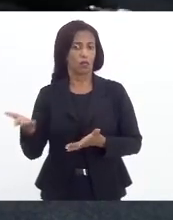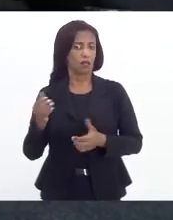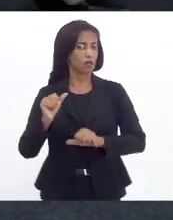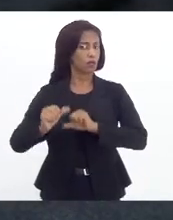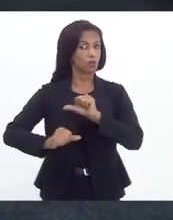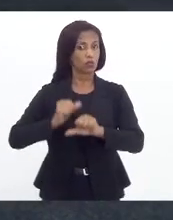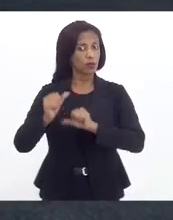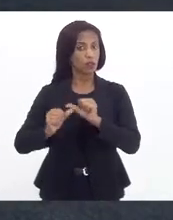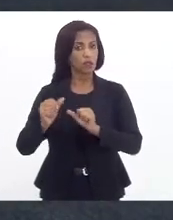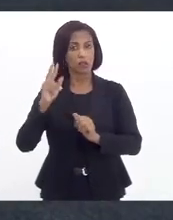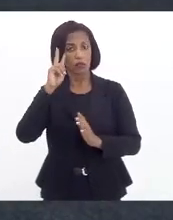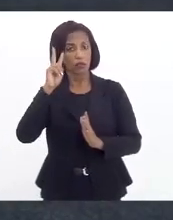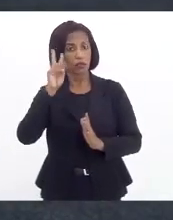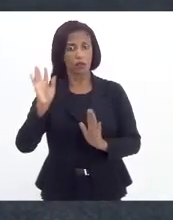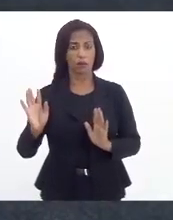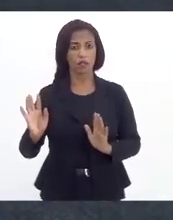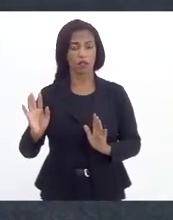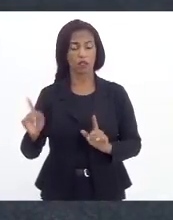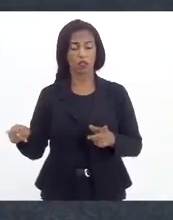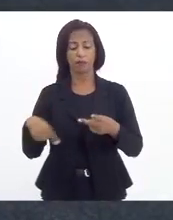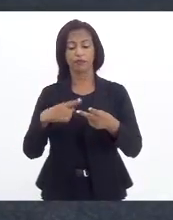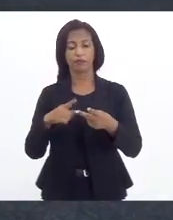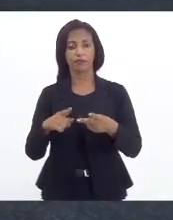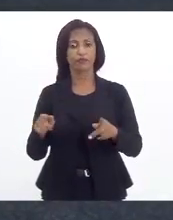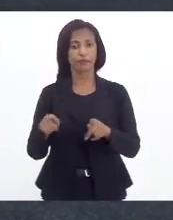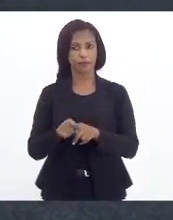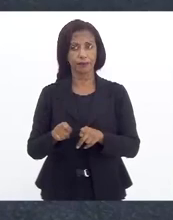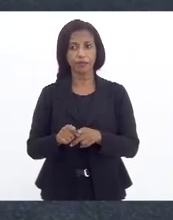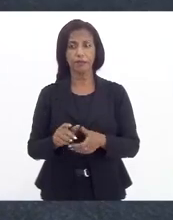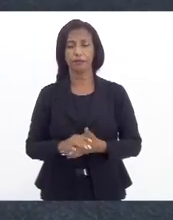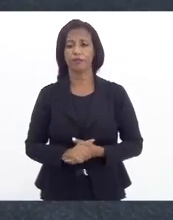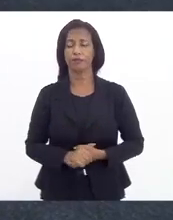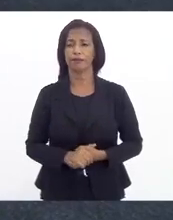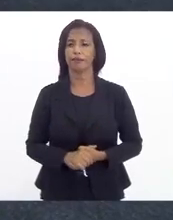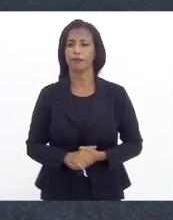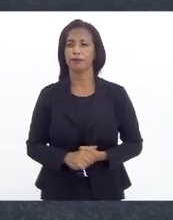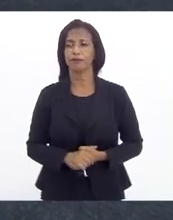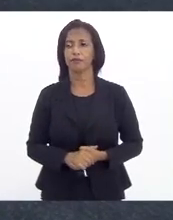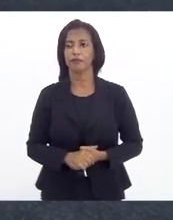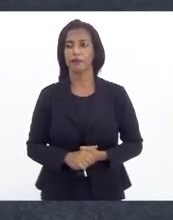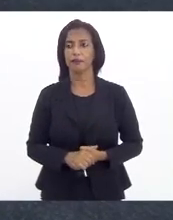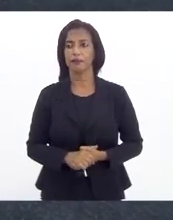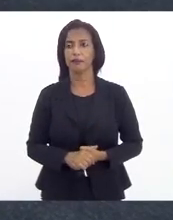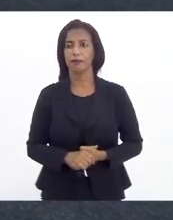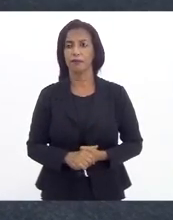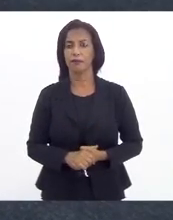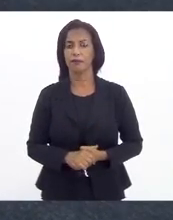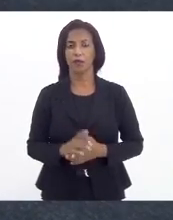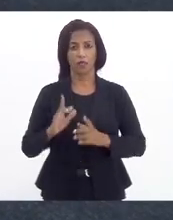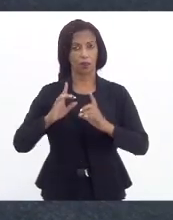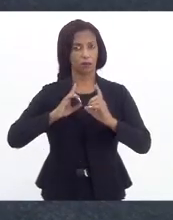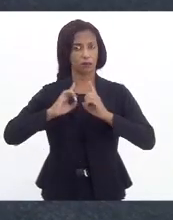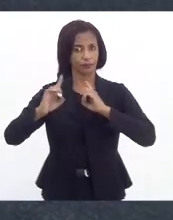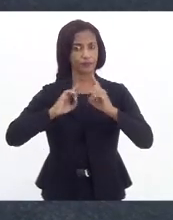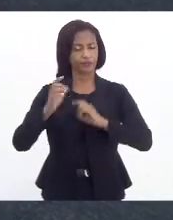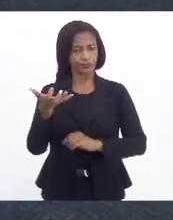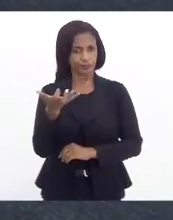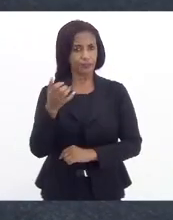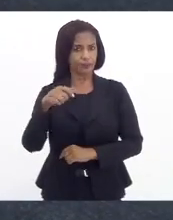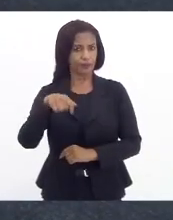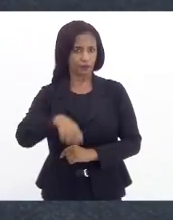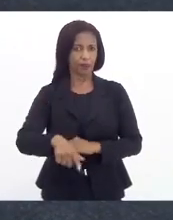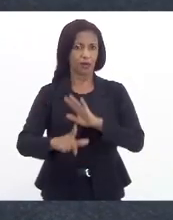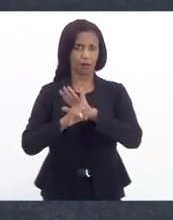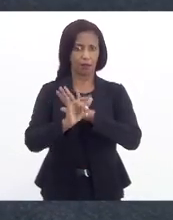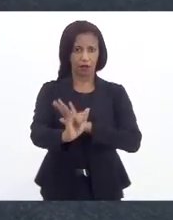Então, só para fazer essa ressalva. E outro aspecto, André, que é uma discussão que eu quero fazer aqui nessa